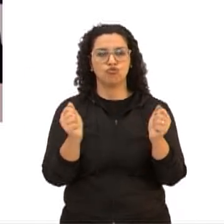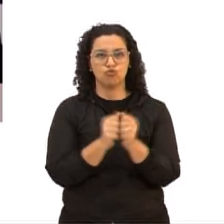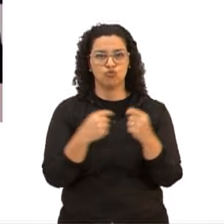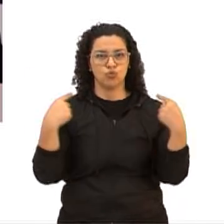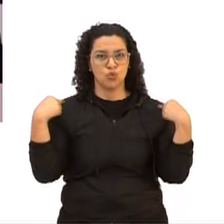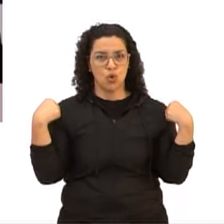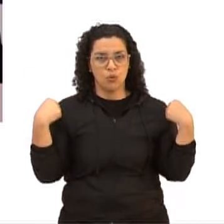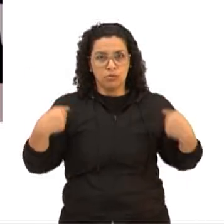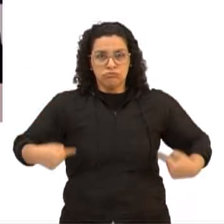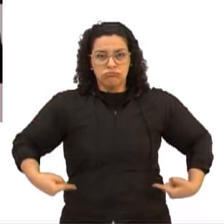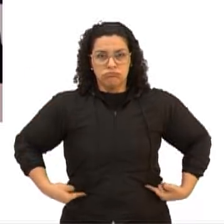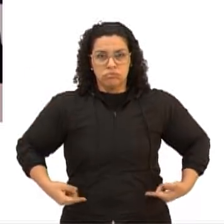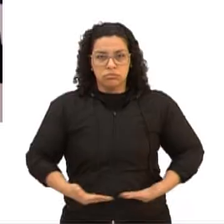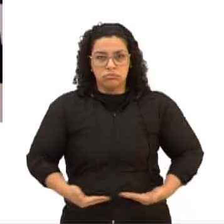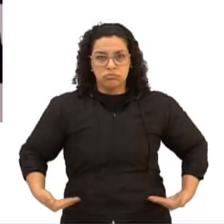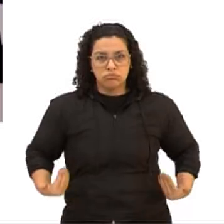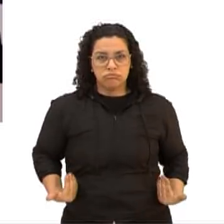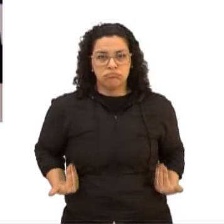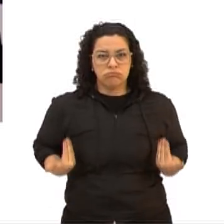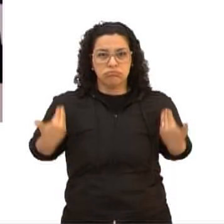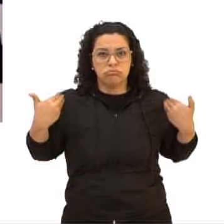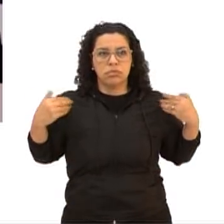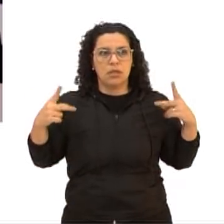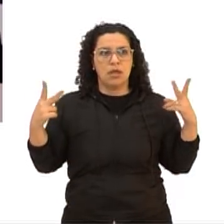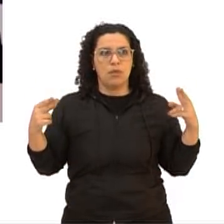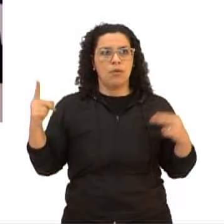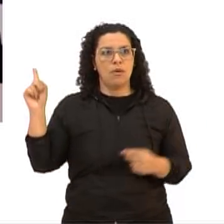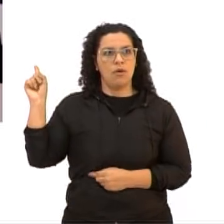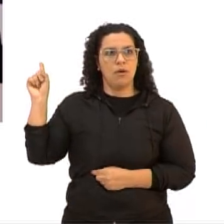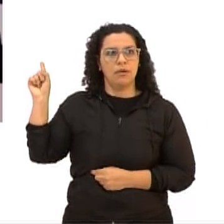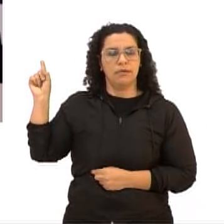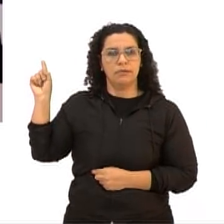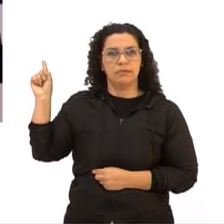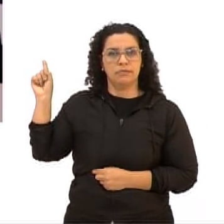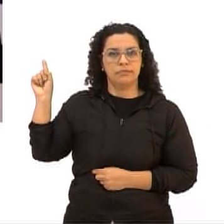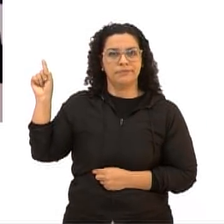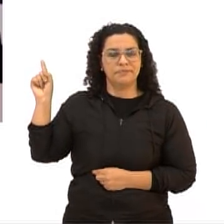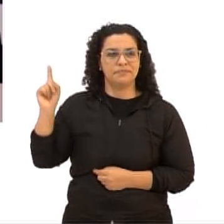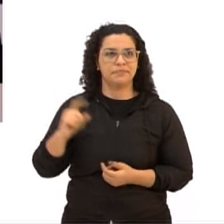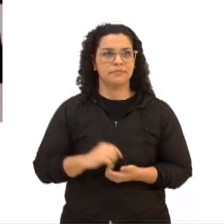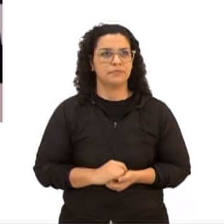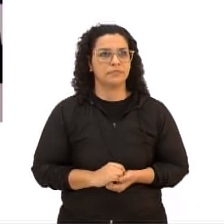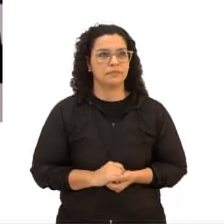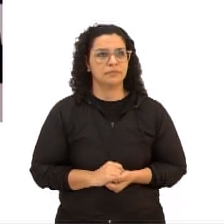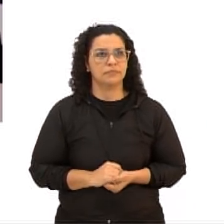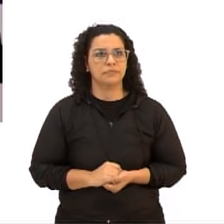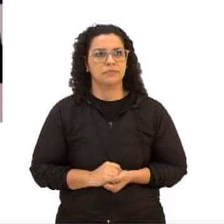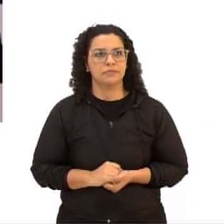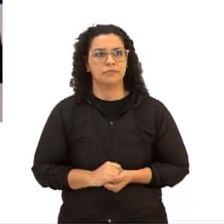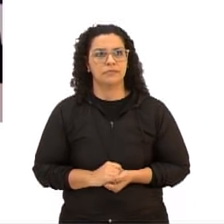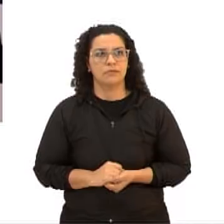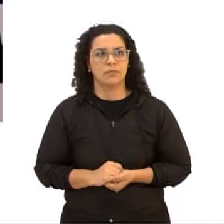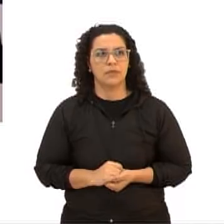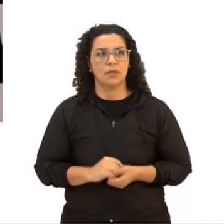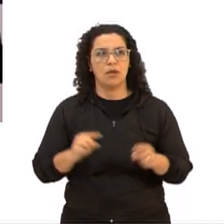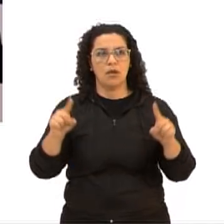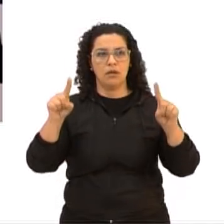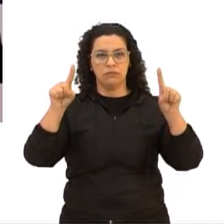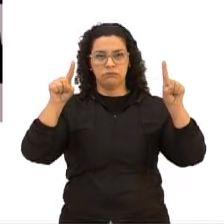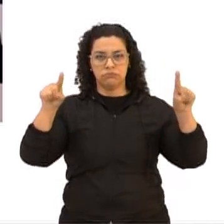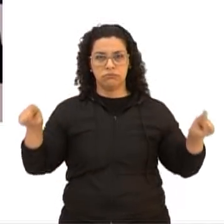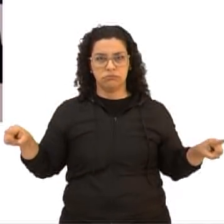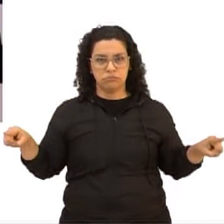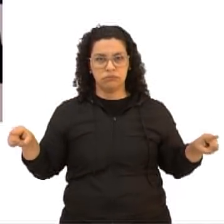é o tamanho do quadril. Aqui no espaço número 4. Daí a gente puxa